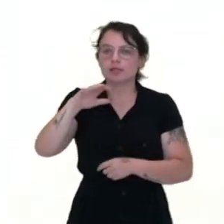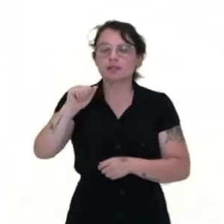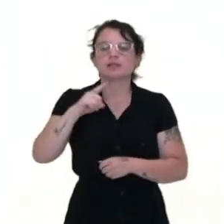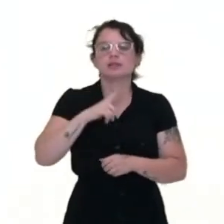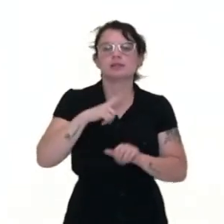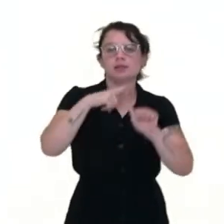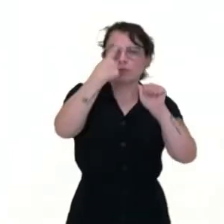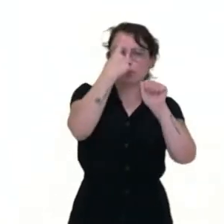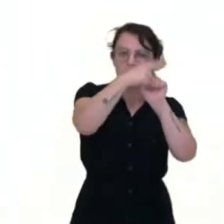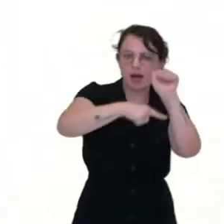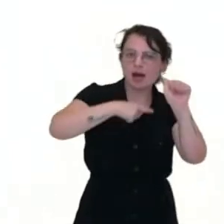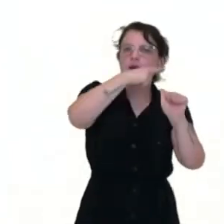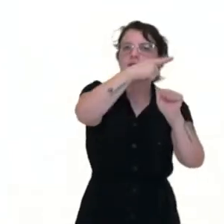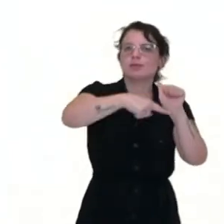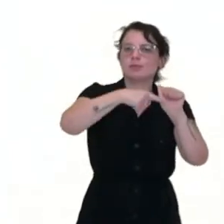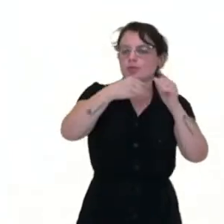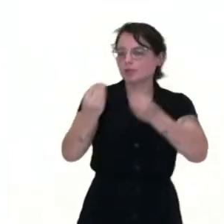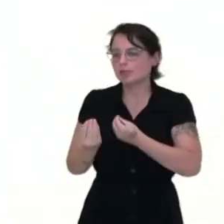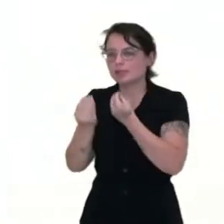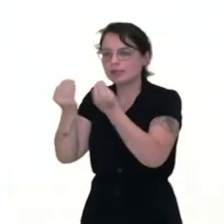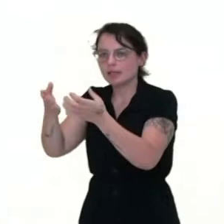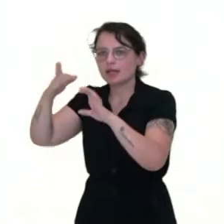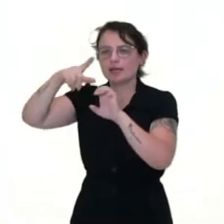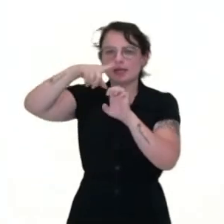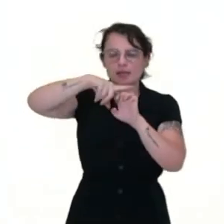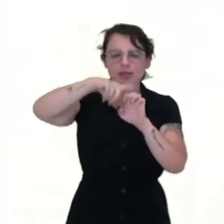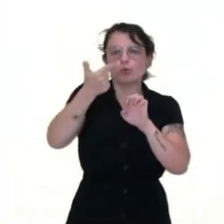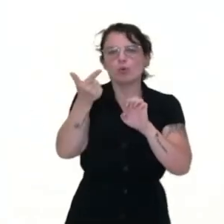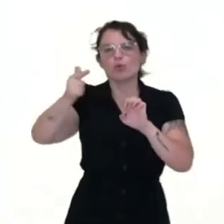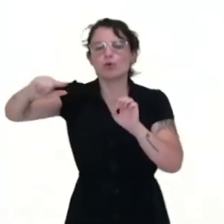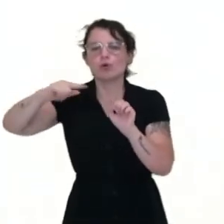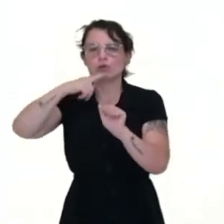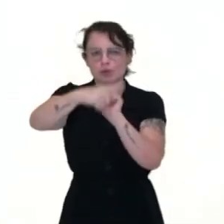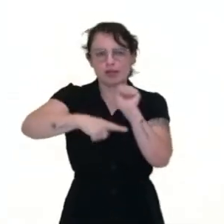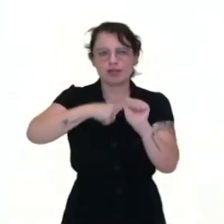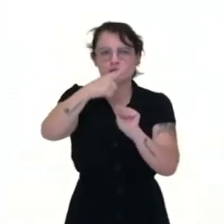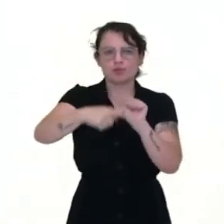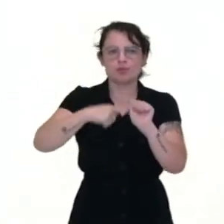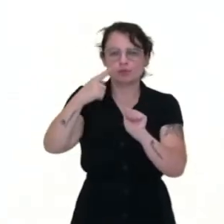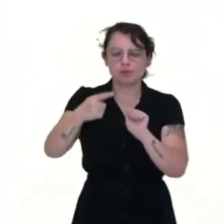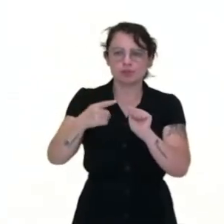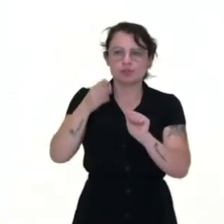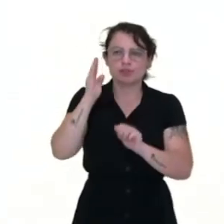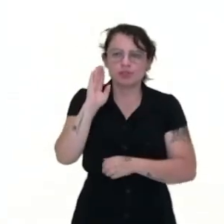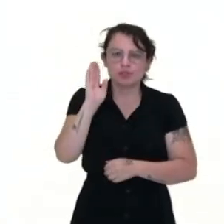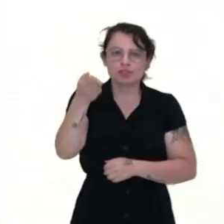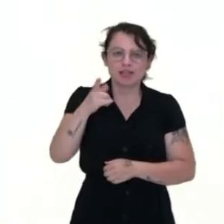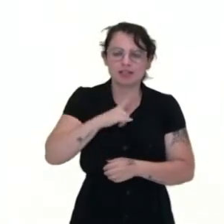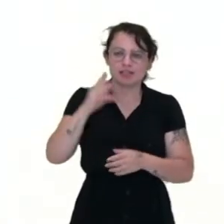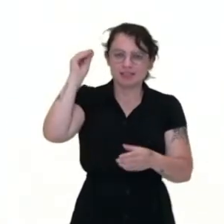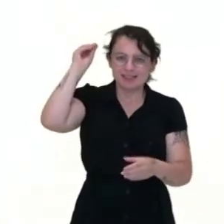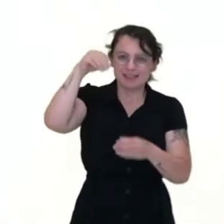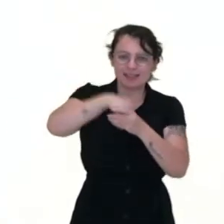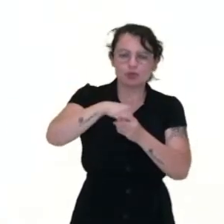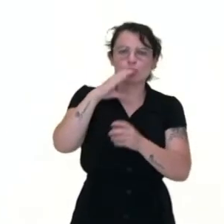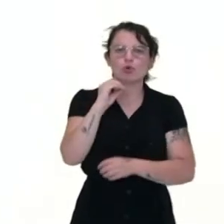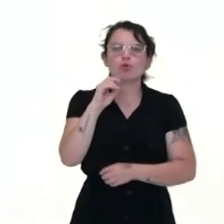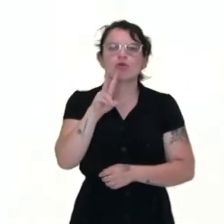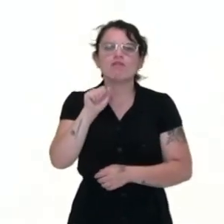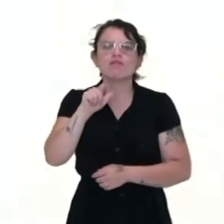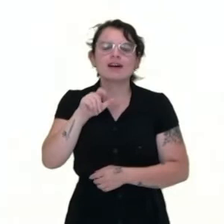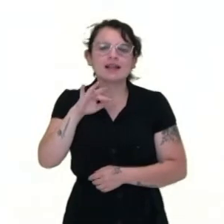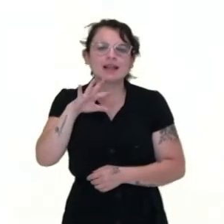elétron para outro átomo. Já no caso da ligação covalente, que é